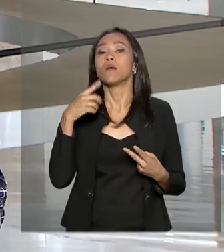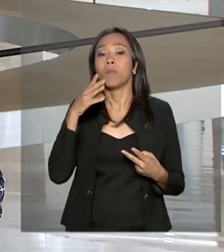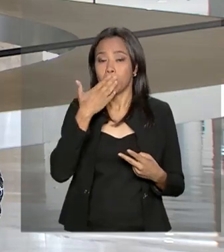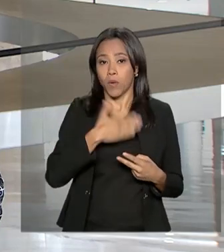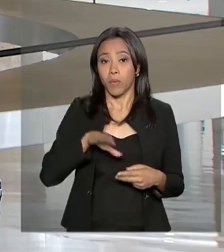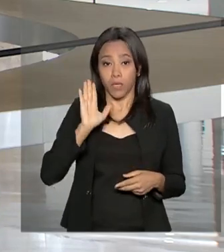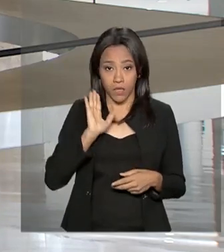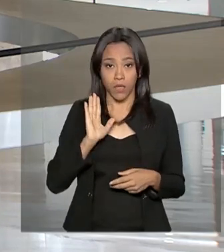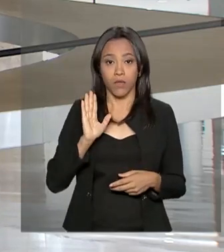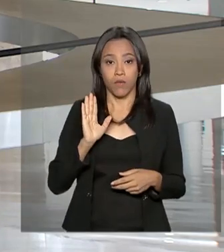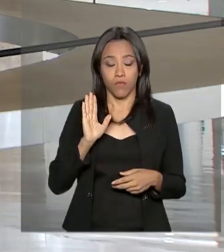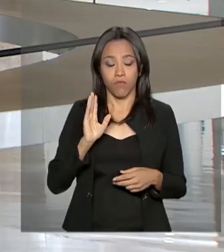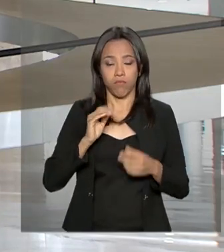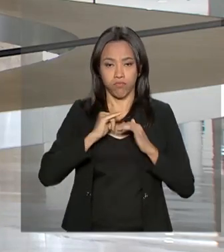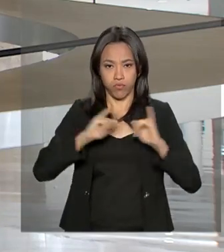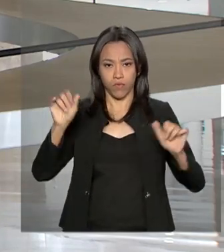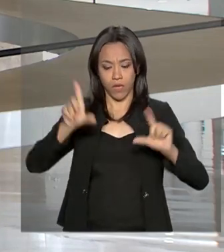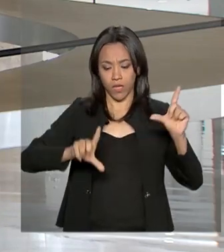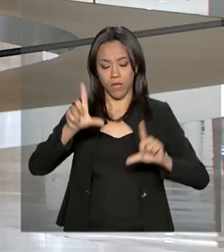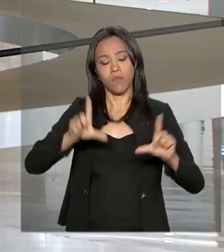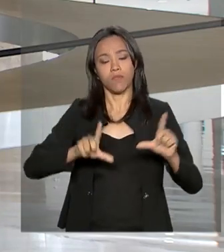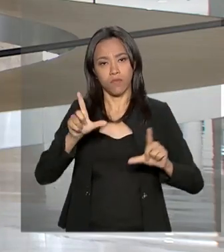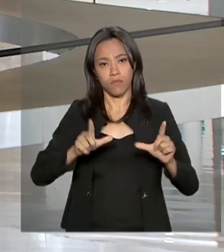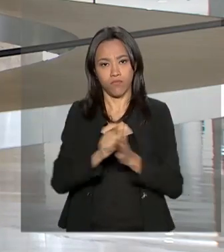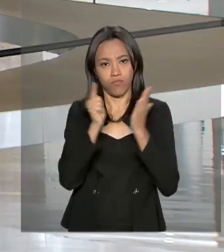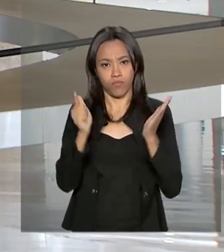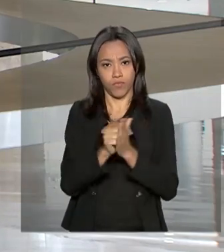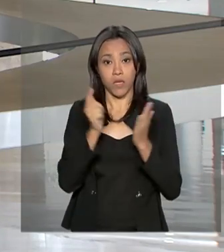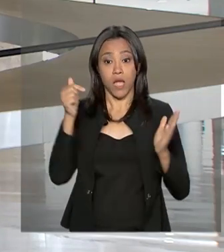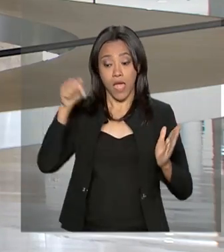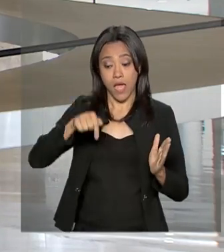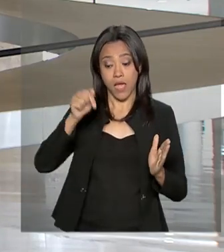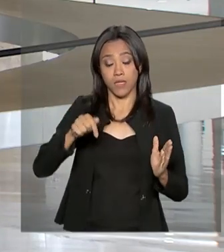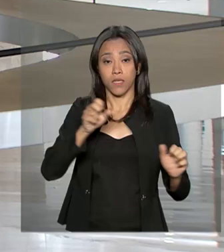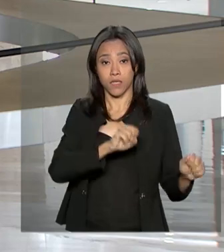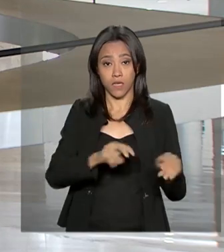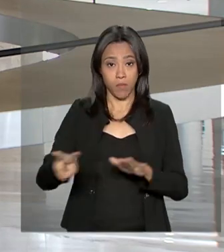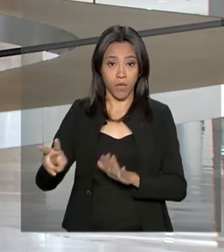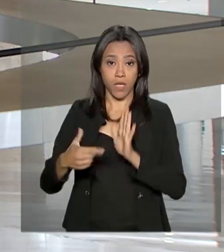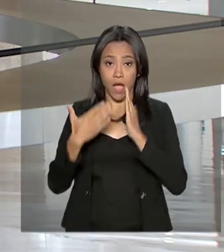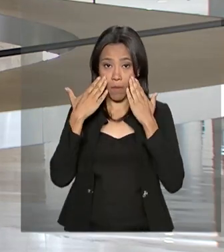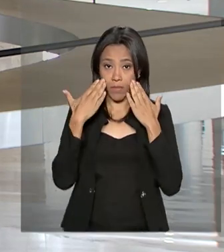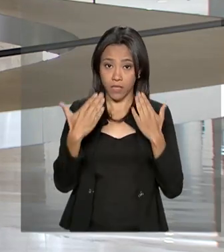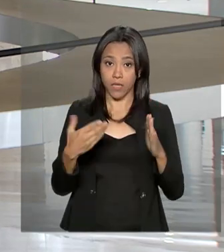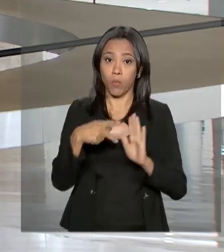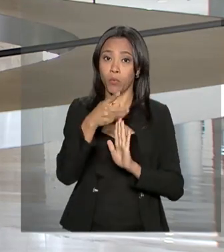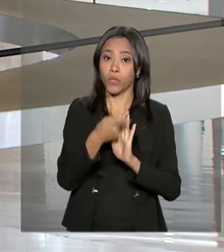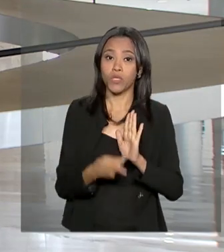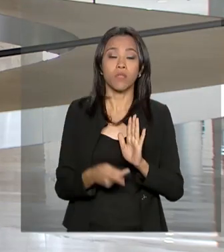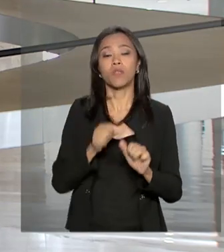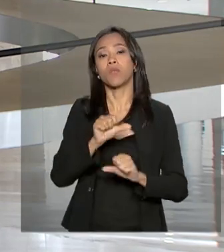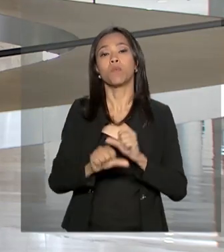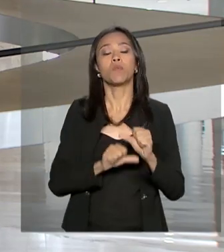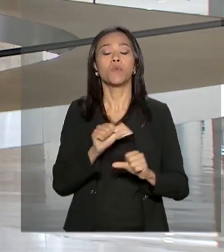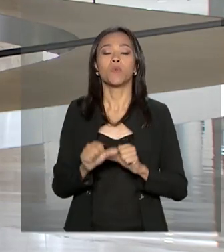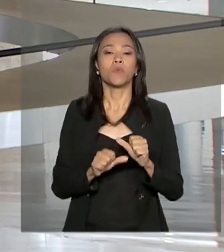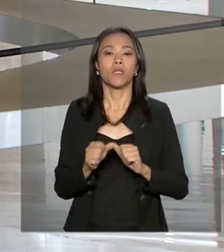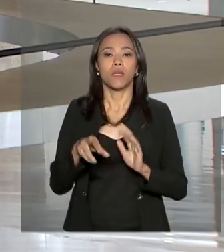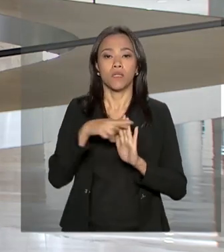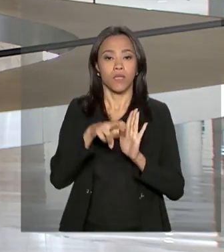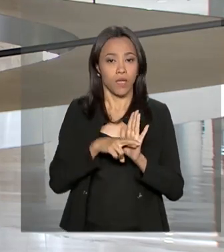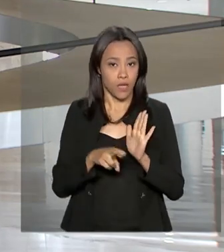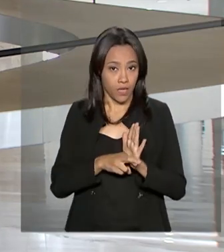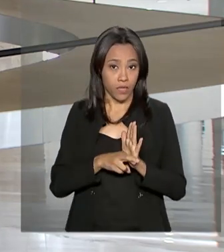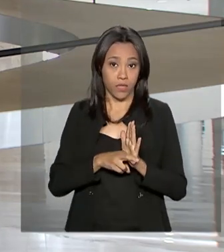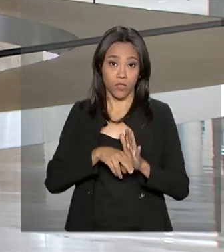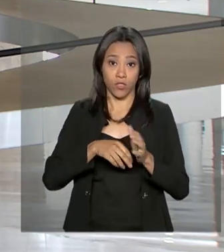na verdade, para a imprensa, apresentar ainda esta semana o projeto que altera o Código Brasileiro de Trânsito. O governo